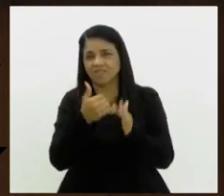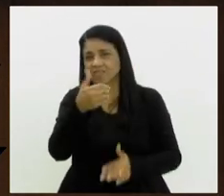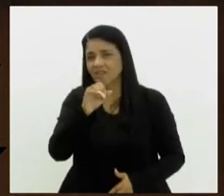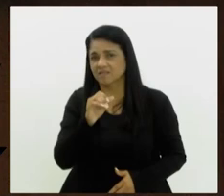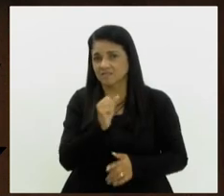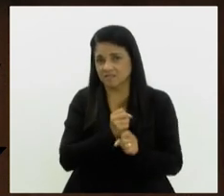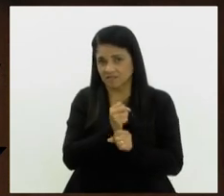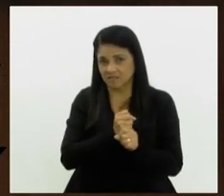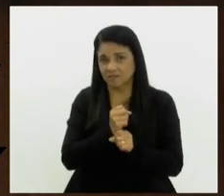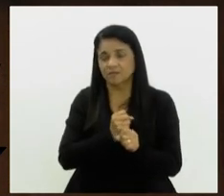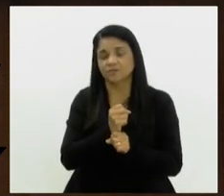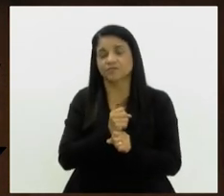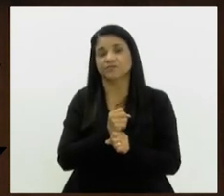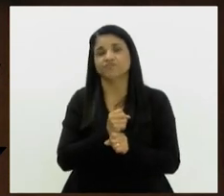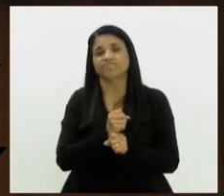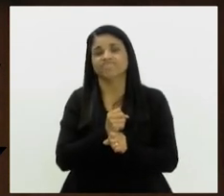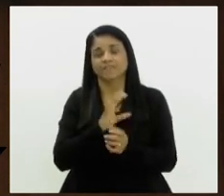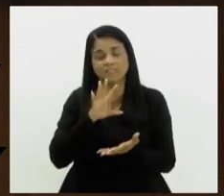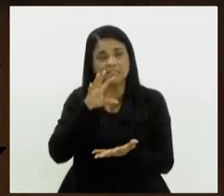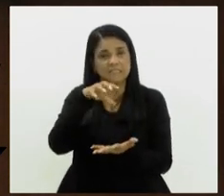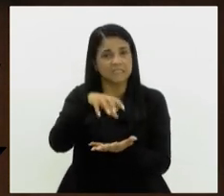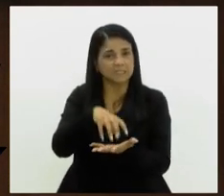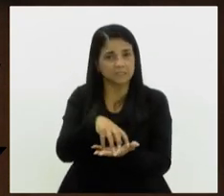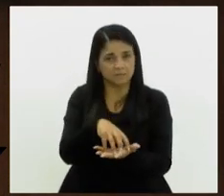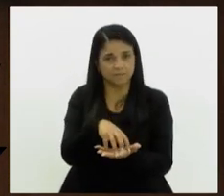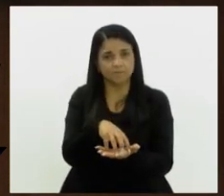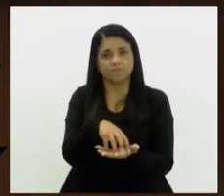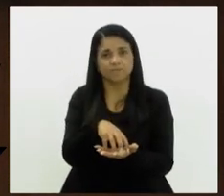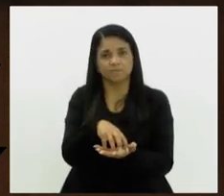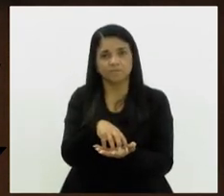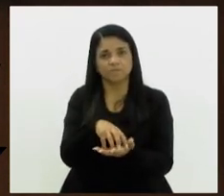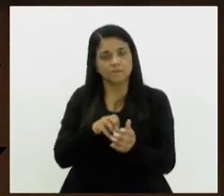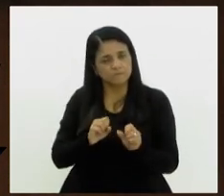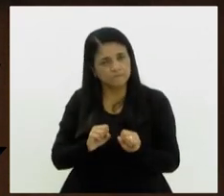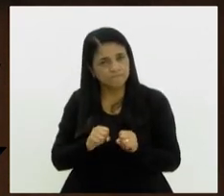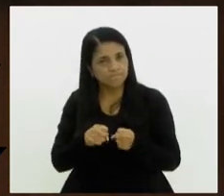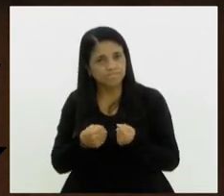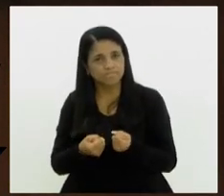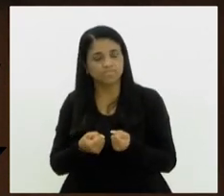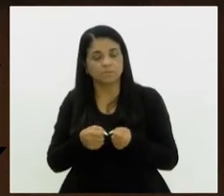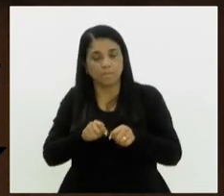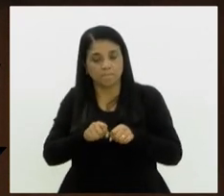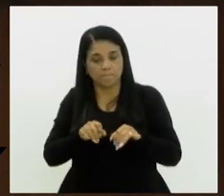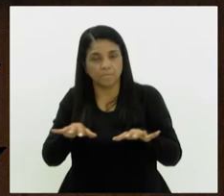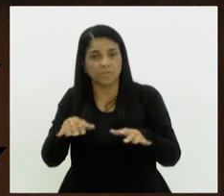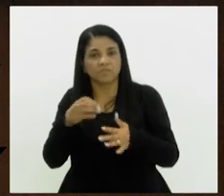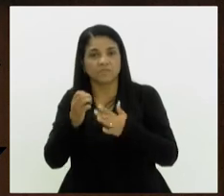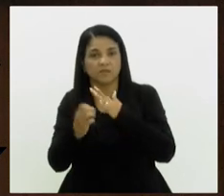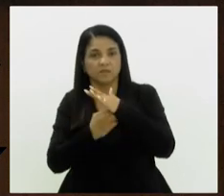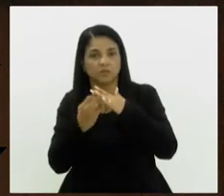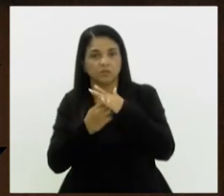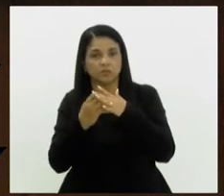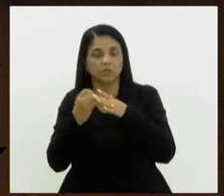do Rio de Janeiro, nas últimas décadas, centralizou seus esforços de crescimento na indústria do petróleo,